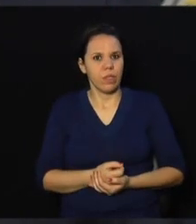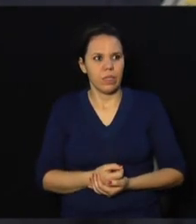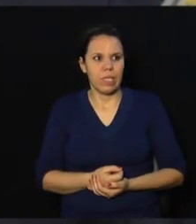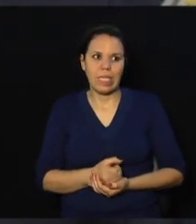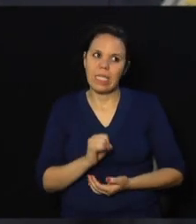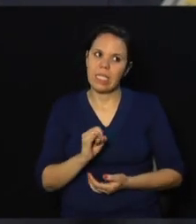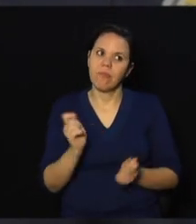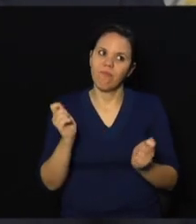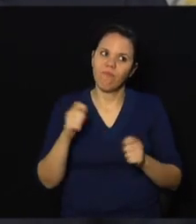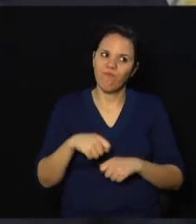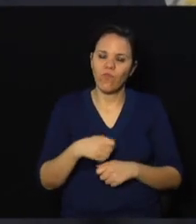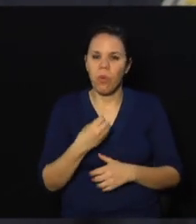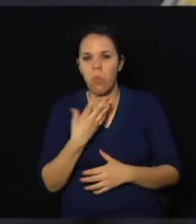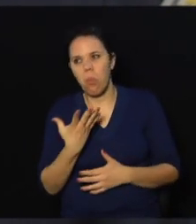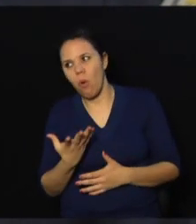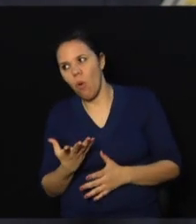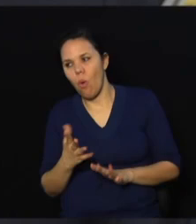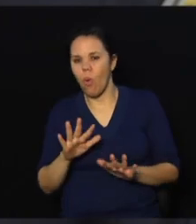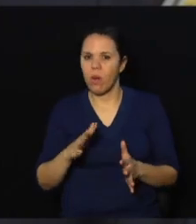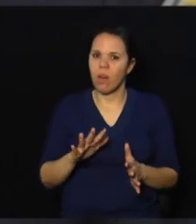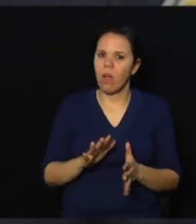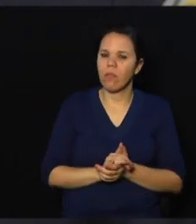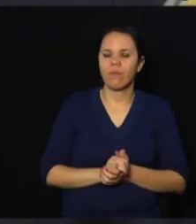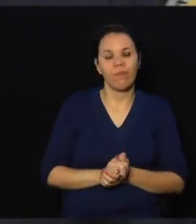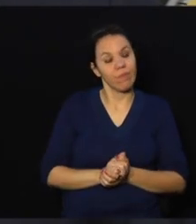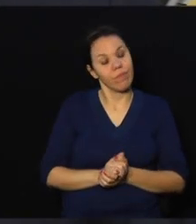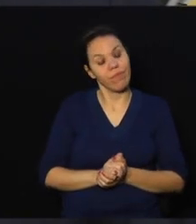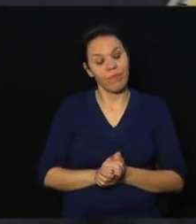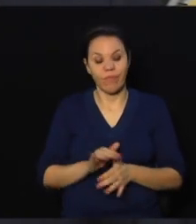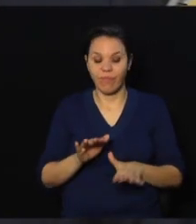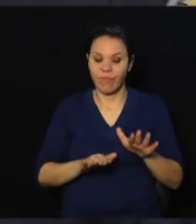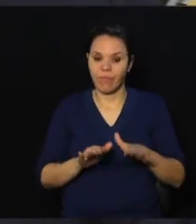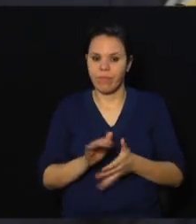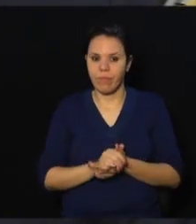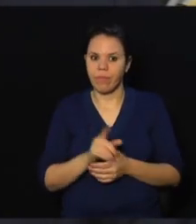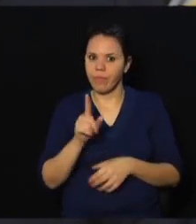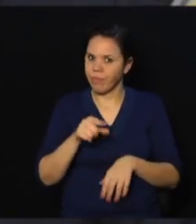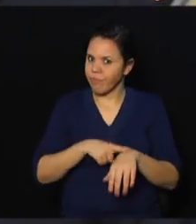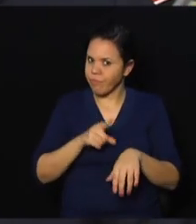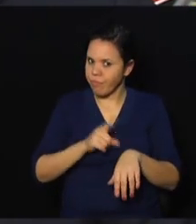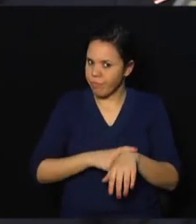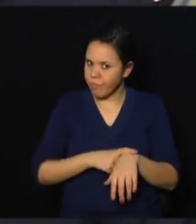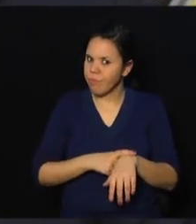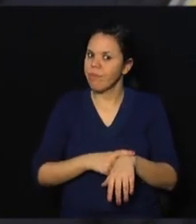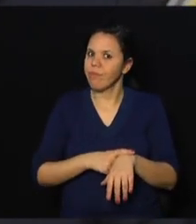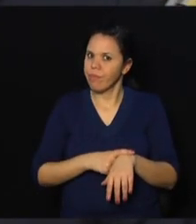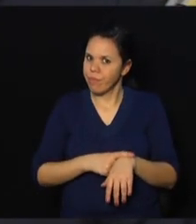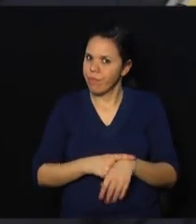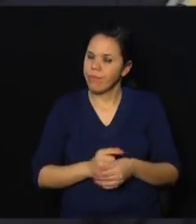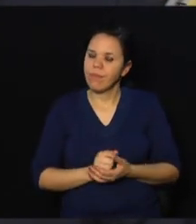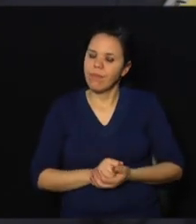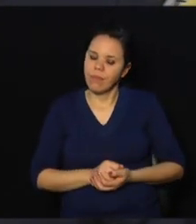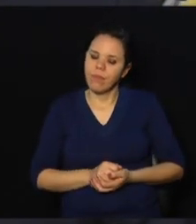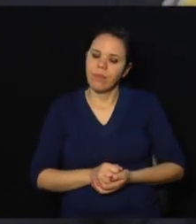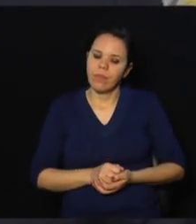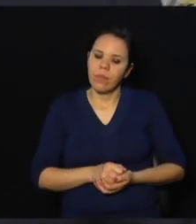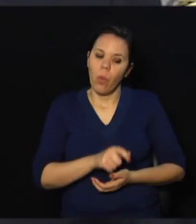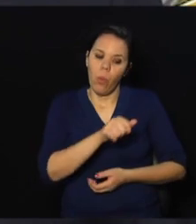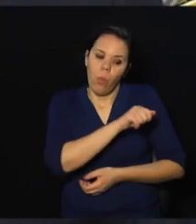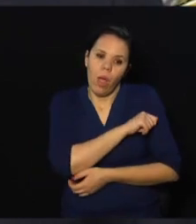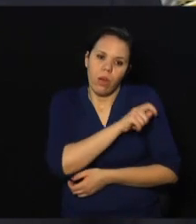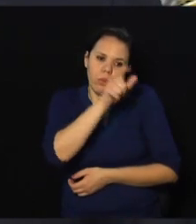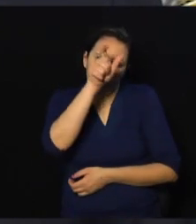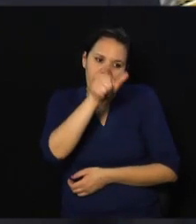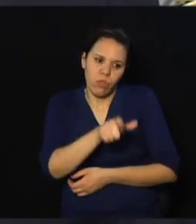valeu a pena, né? Todos esses anos dedicados ao estudo valeu a pena. Então é um momento que realmente faz com que ele gere